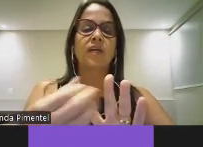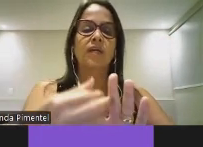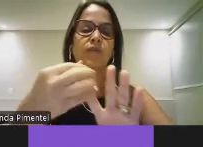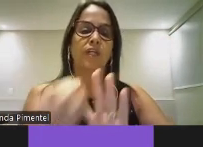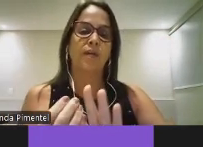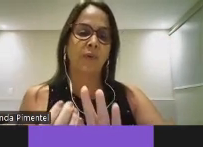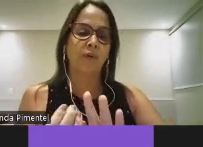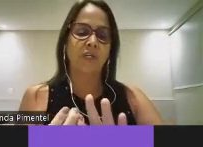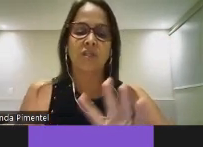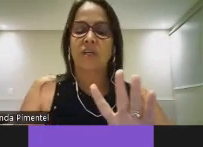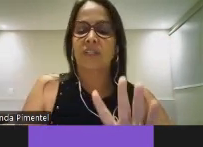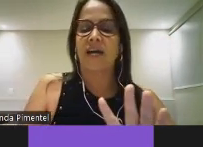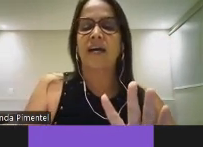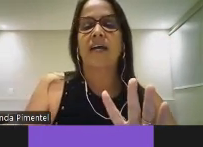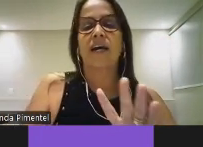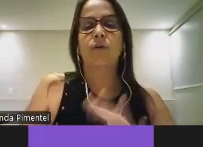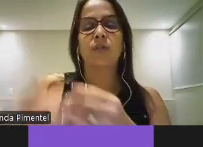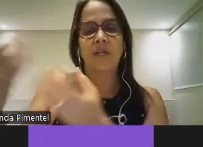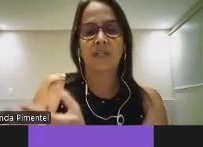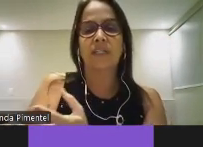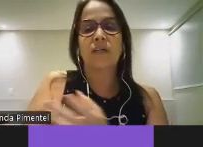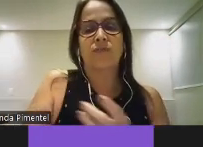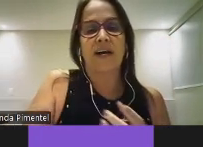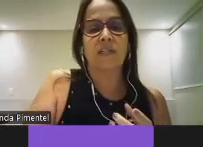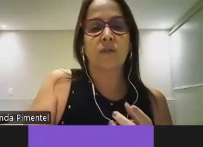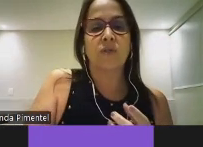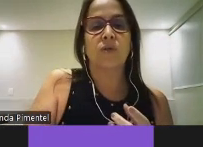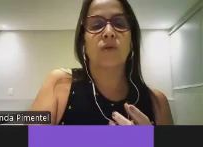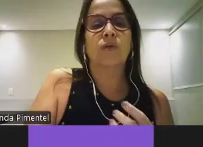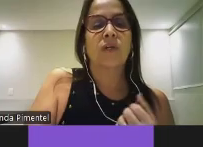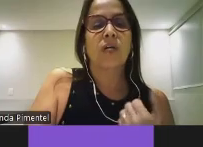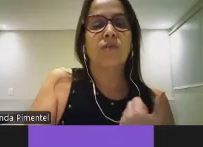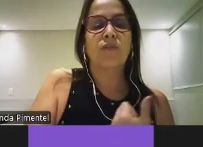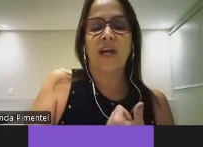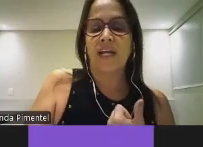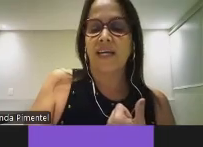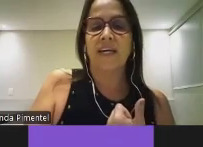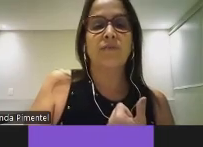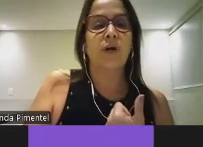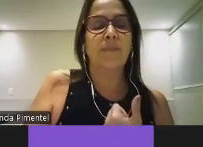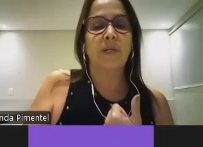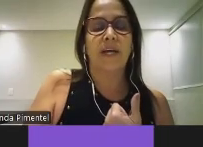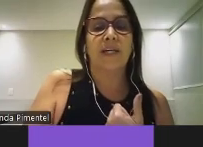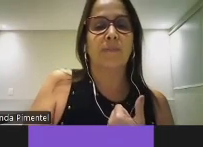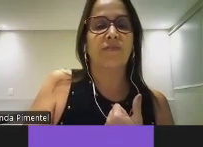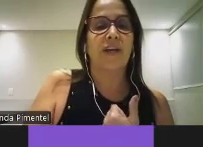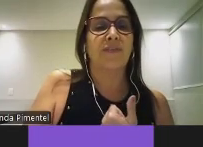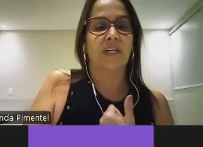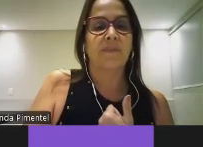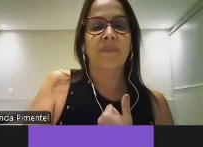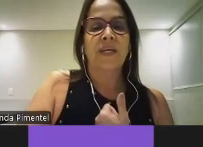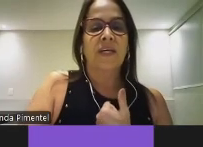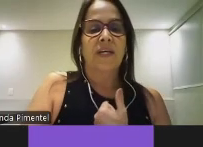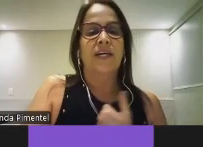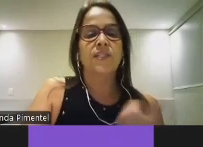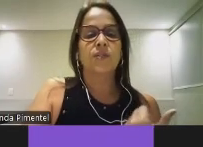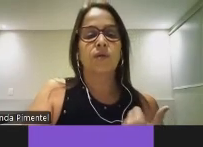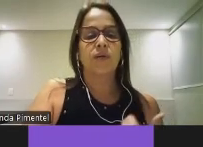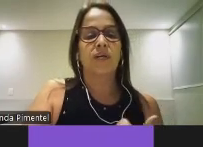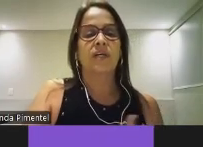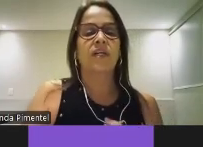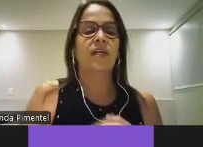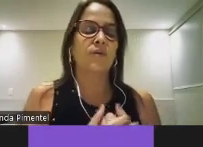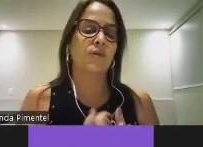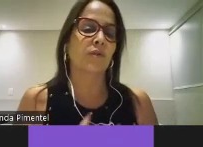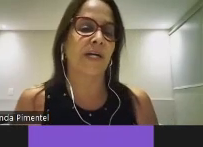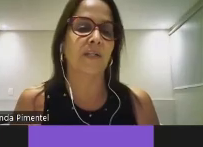sono REM, que vem depois, tá? É a outra grande fase do sono. Eu vou falar dela e vou abrir para aqui para Flavinha. Esse